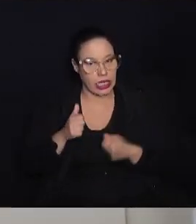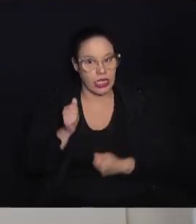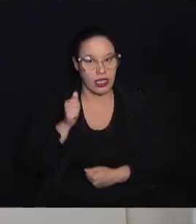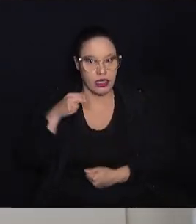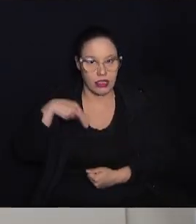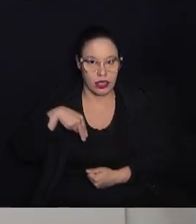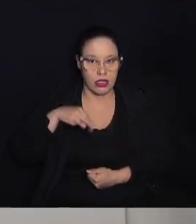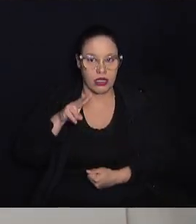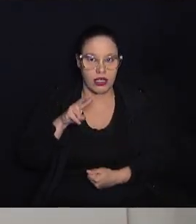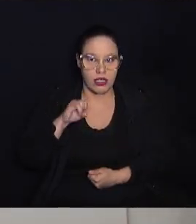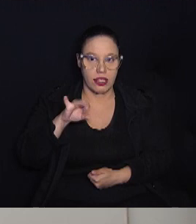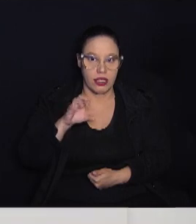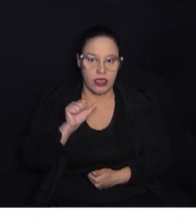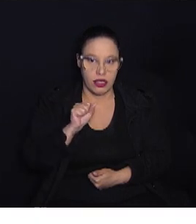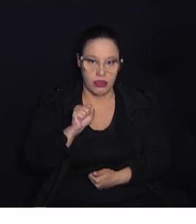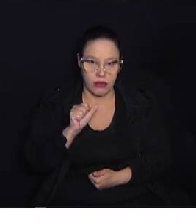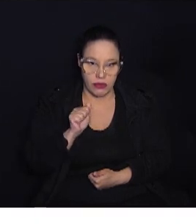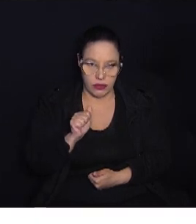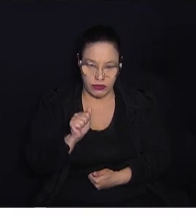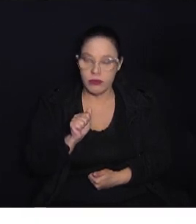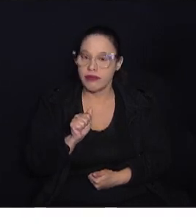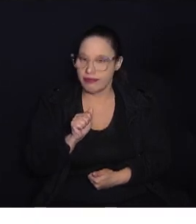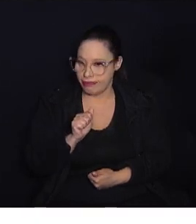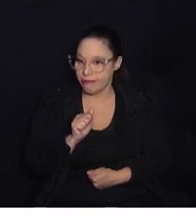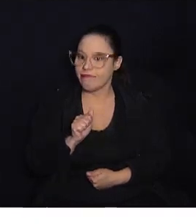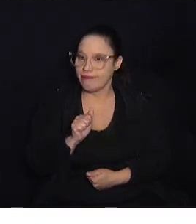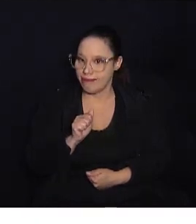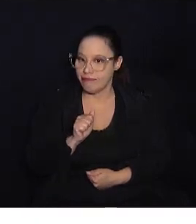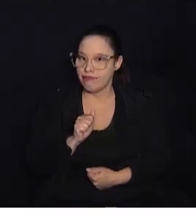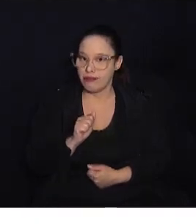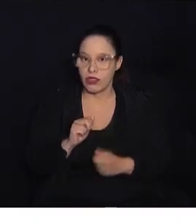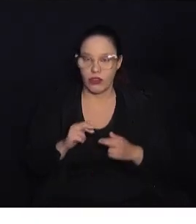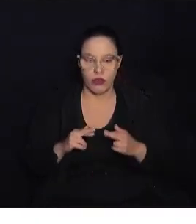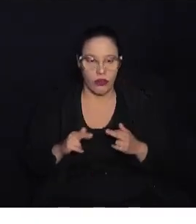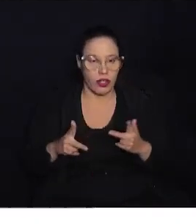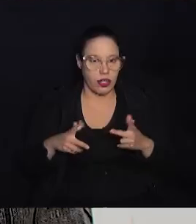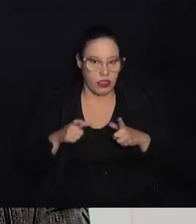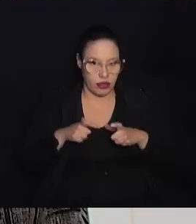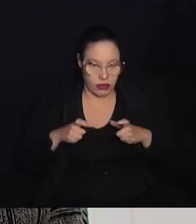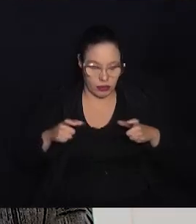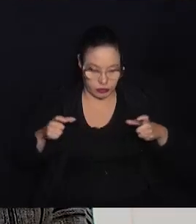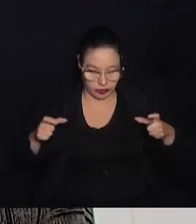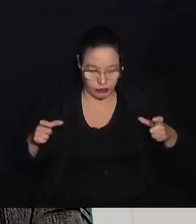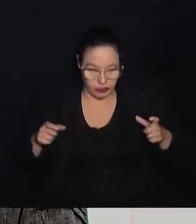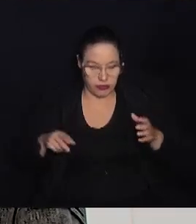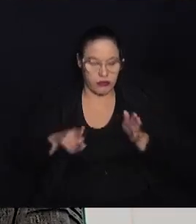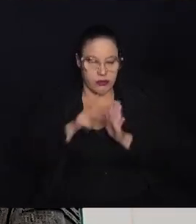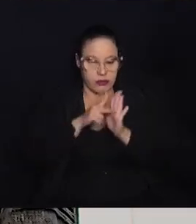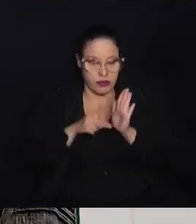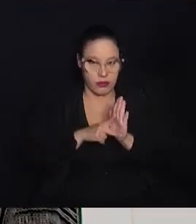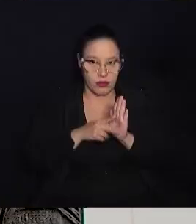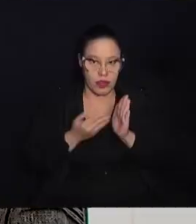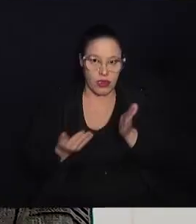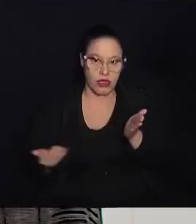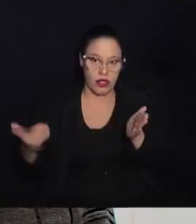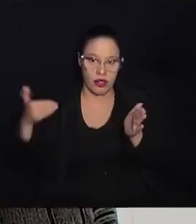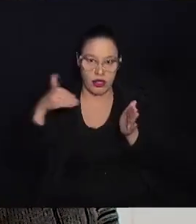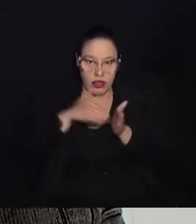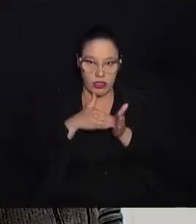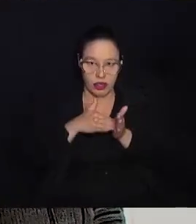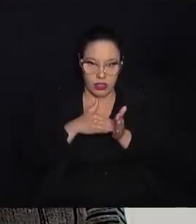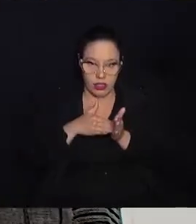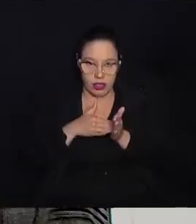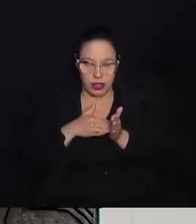as exigências da Anvisa Agência Nacional de Vigilância Sanitária são várias etapas então para um projeto em